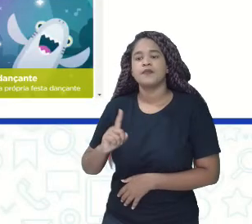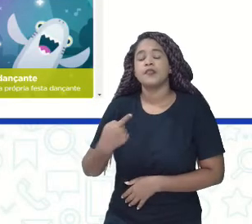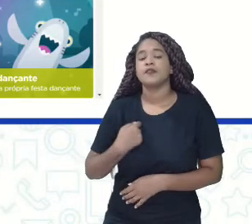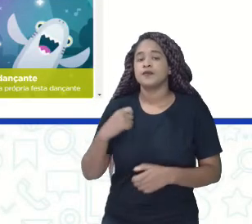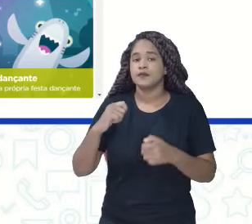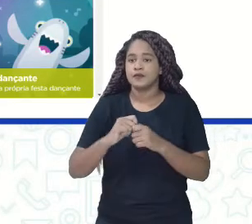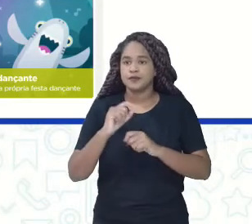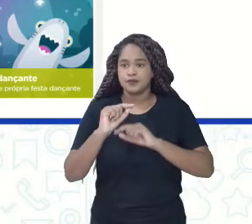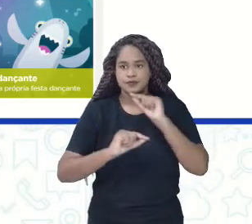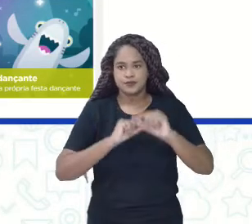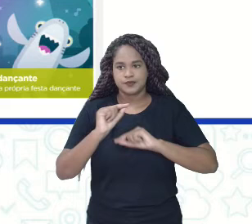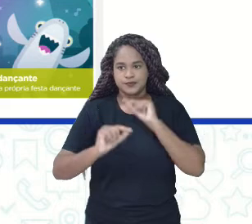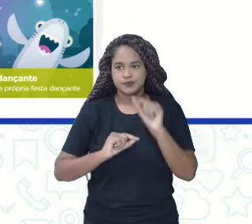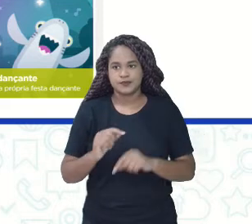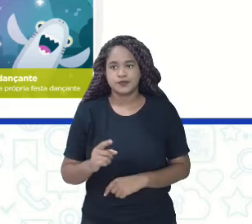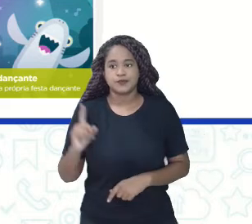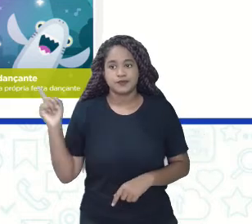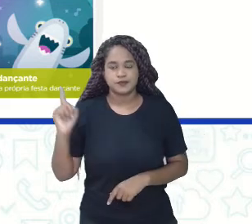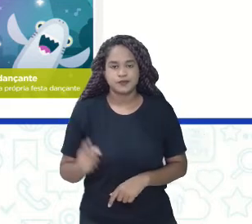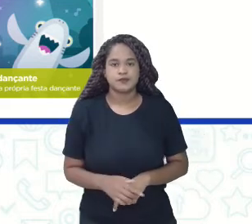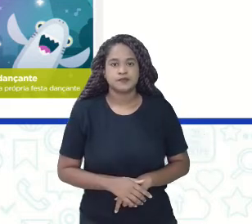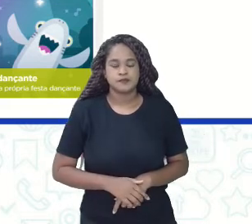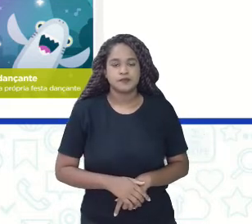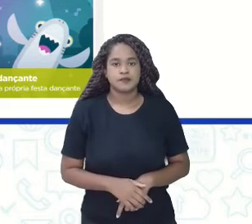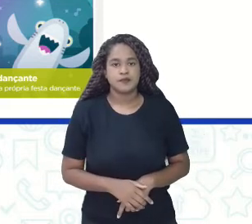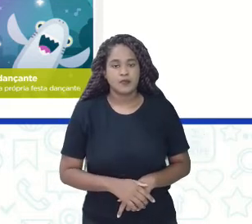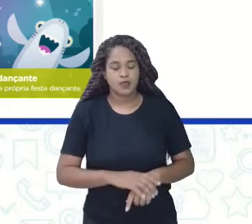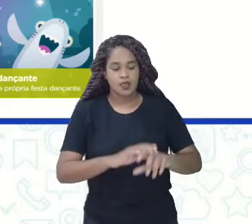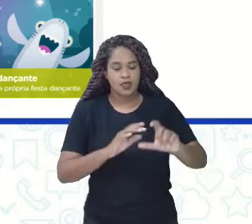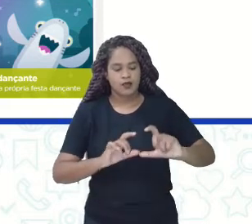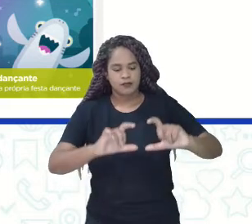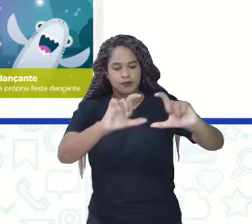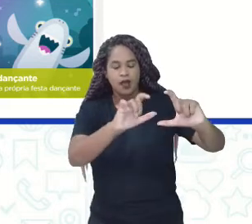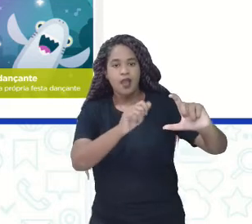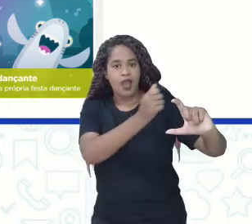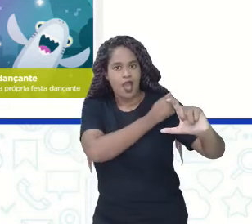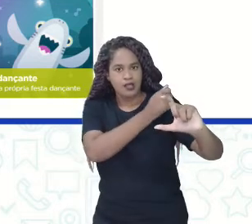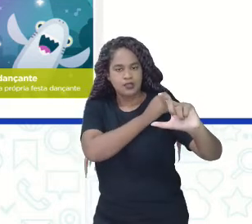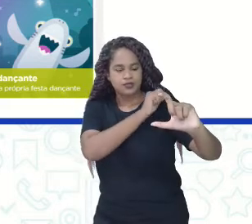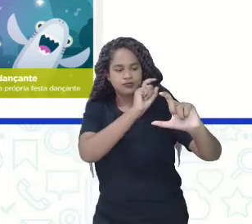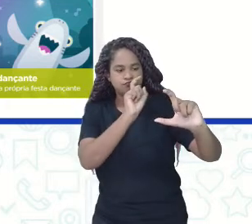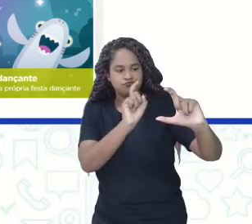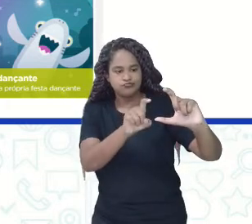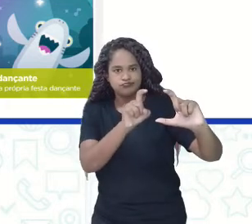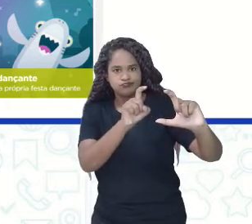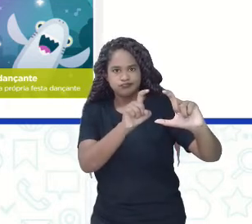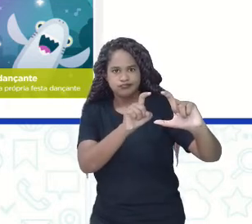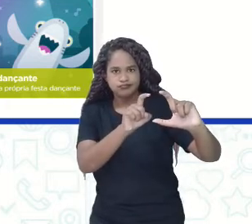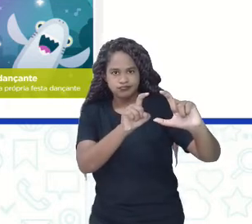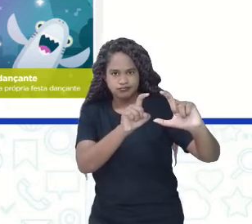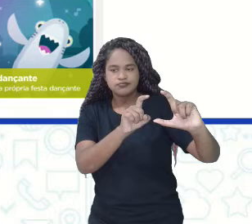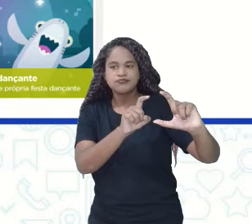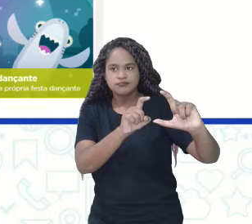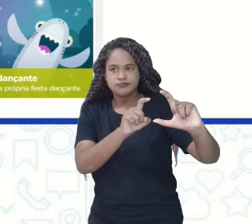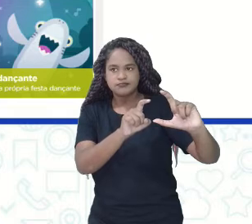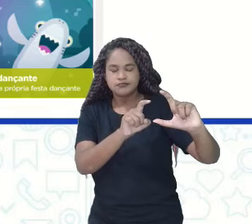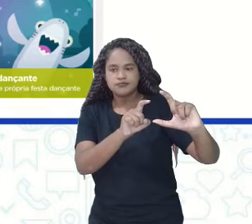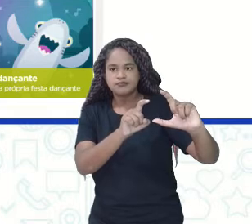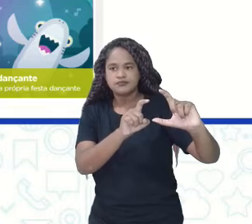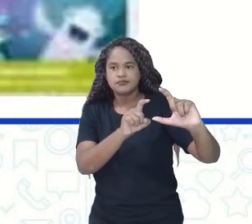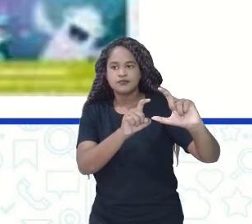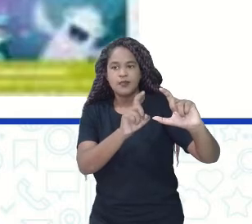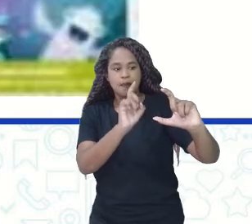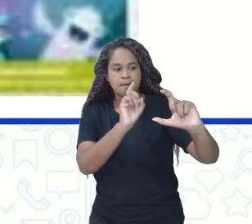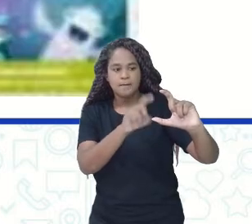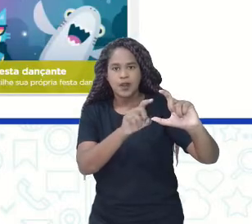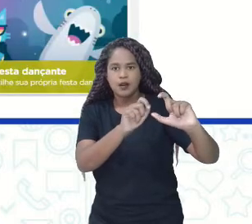fazer? A gente vai clicar aqui em alunos, onde tem a abelhinha, né? Vocês vão acessar através desse endereço, code.org,